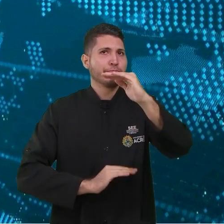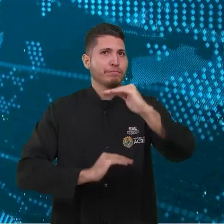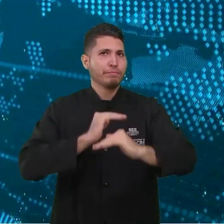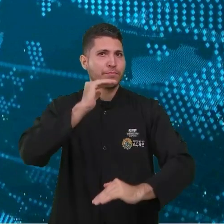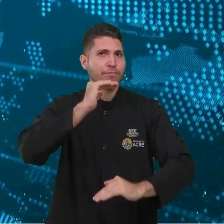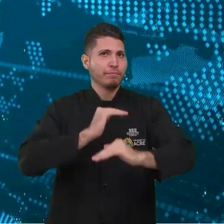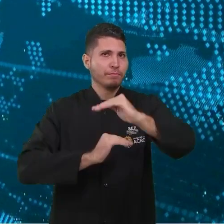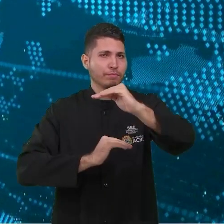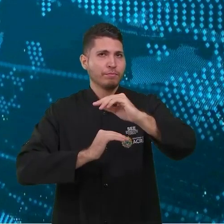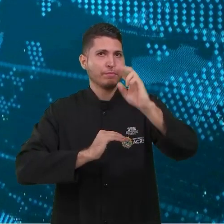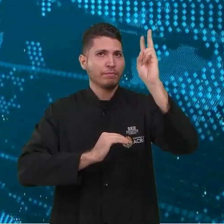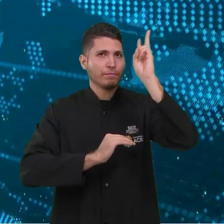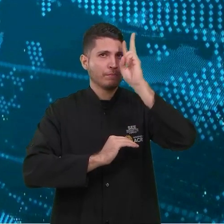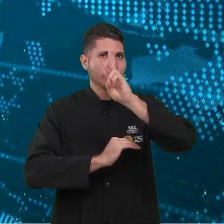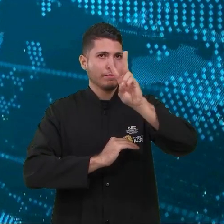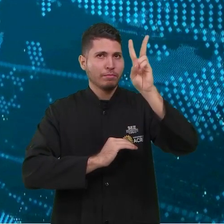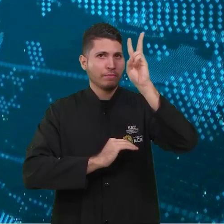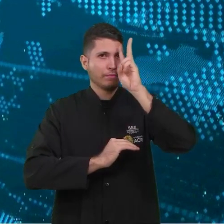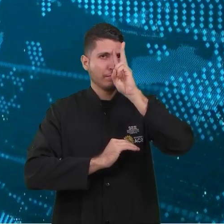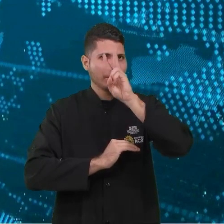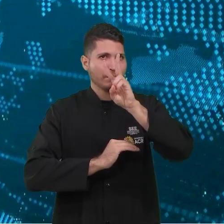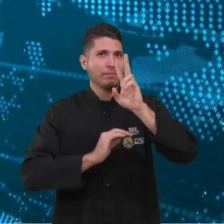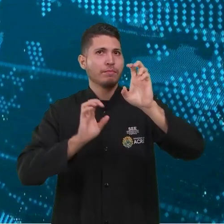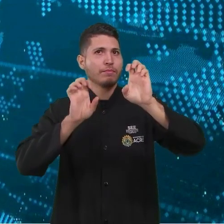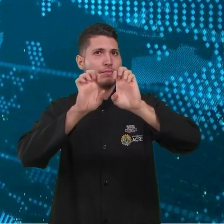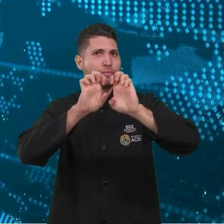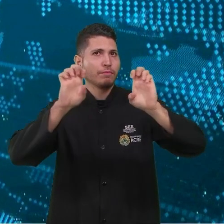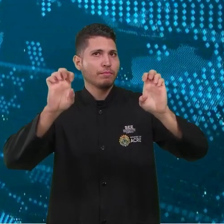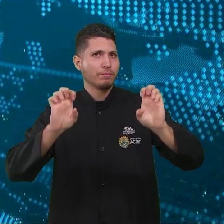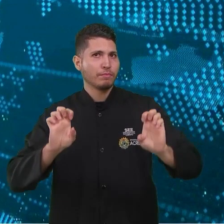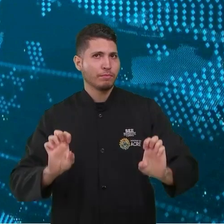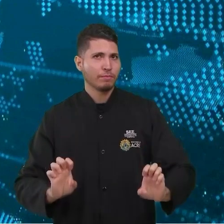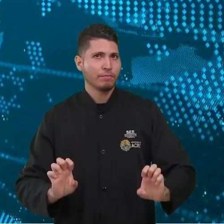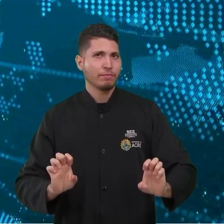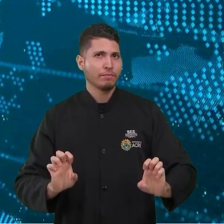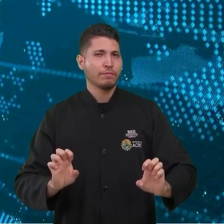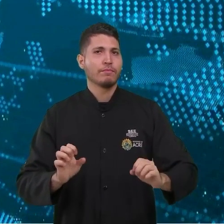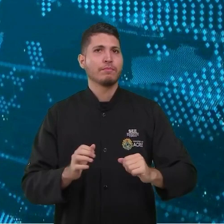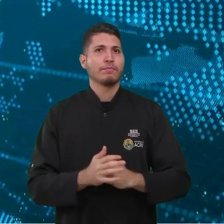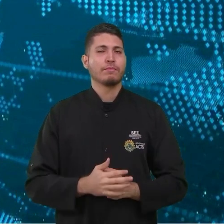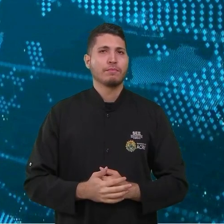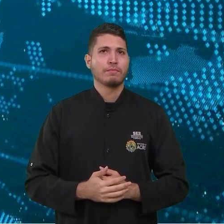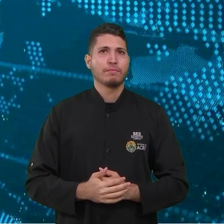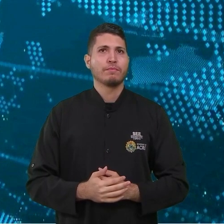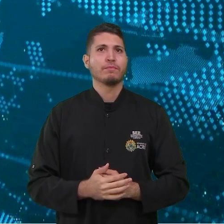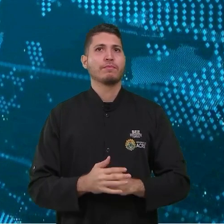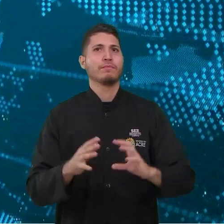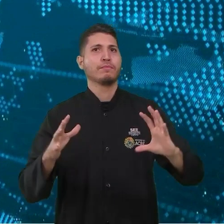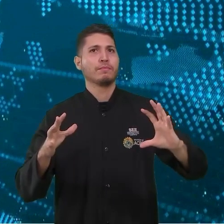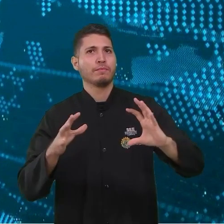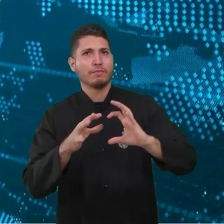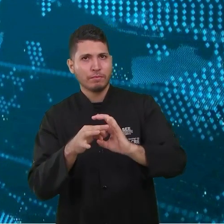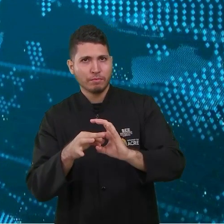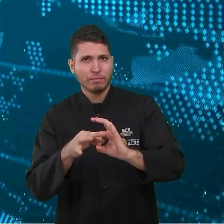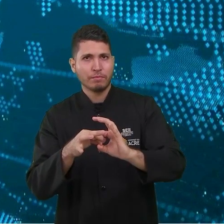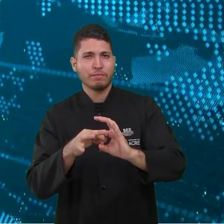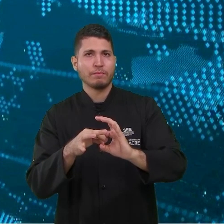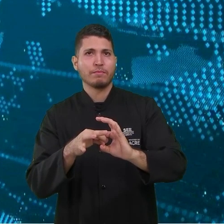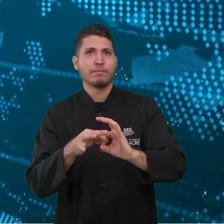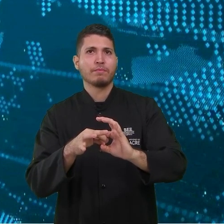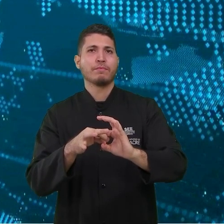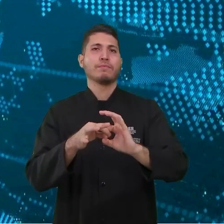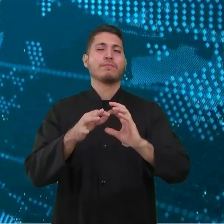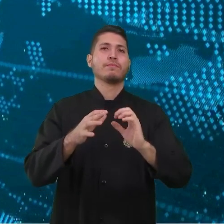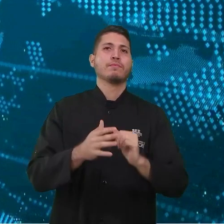desigualdades históricas e estruturais. Essa simetria está diretamente ligada à forma